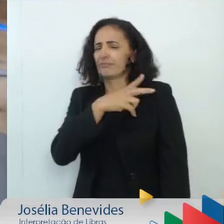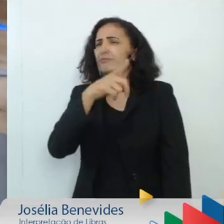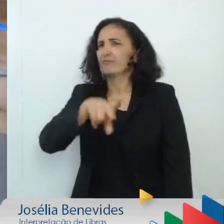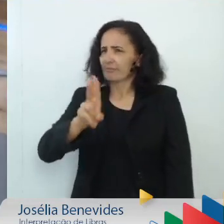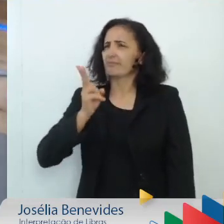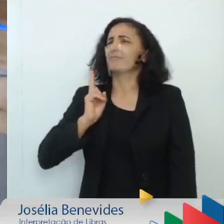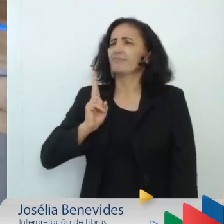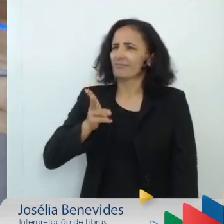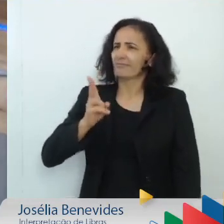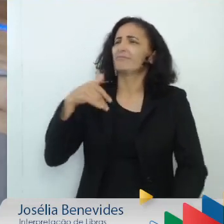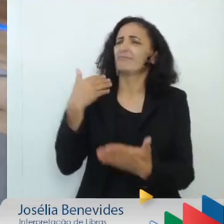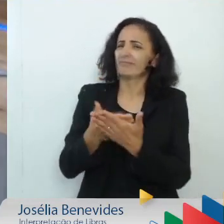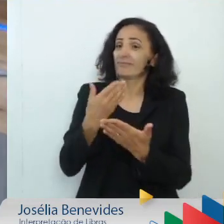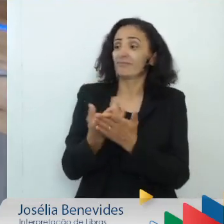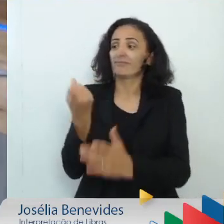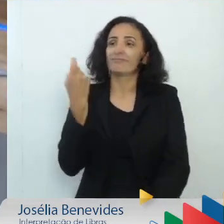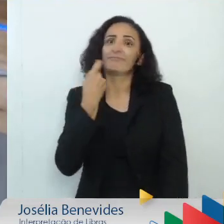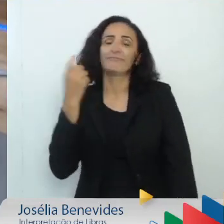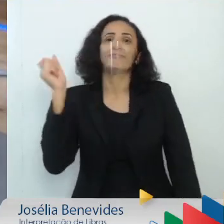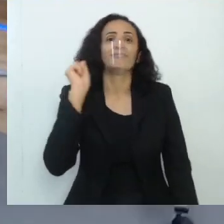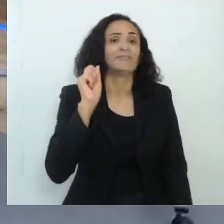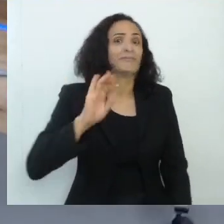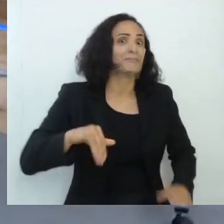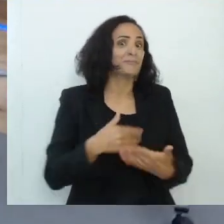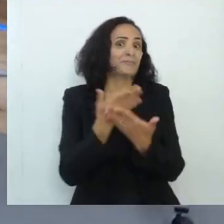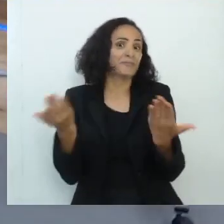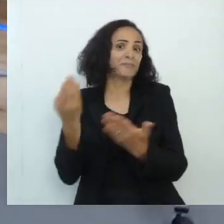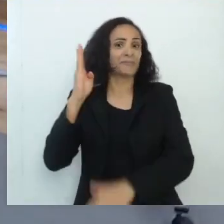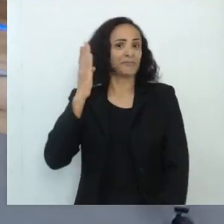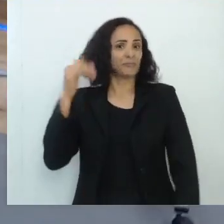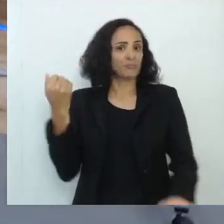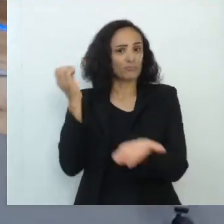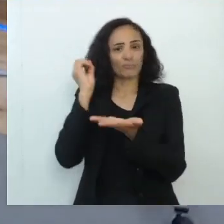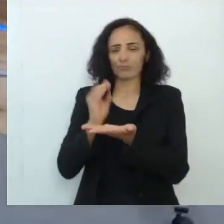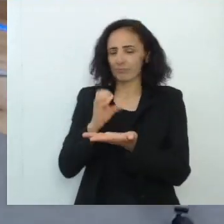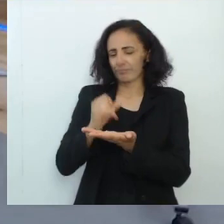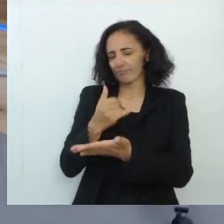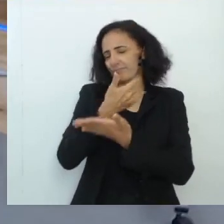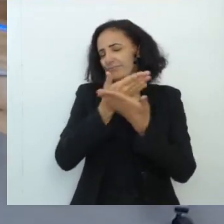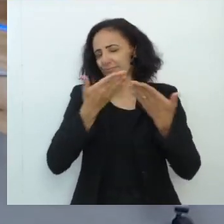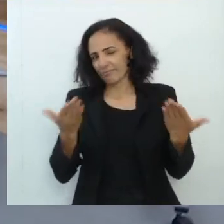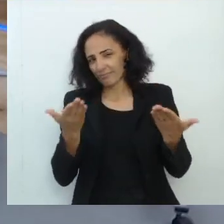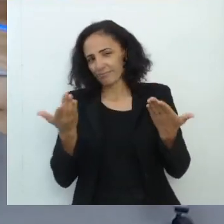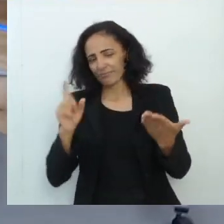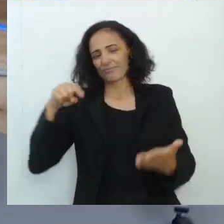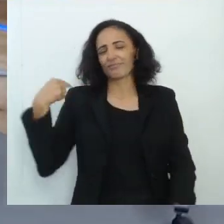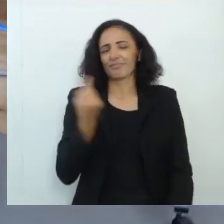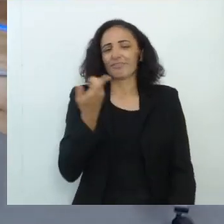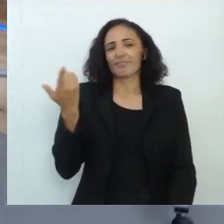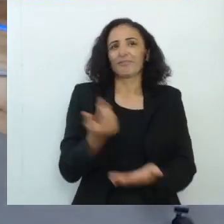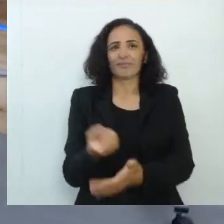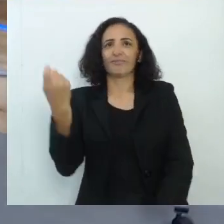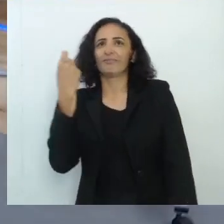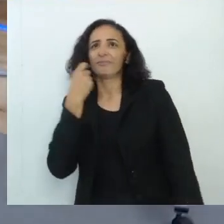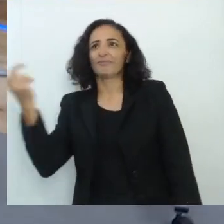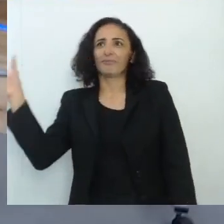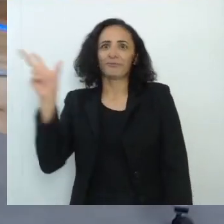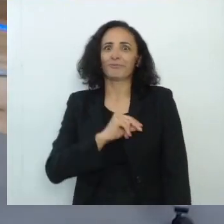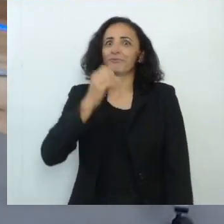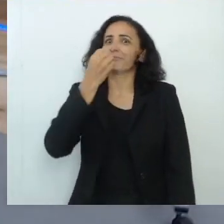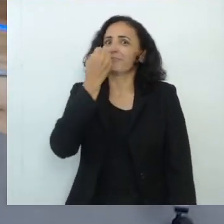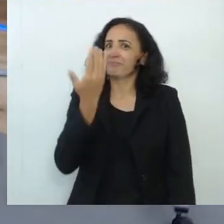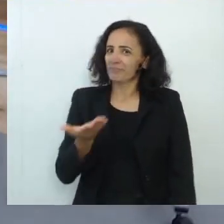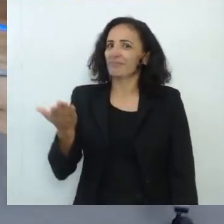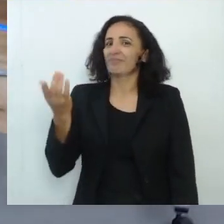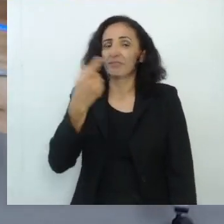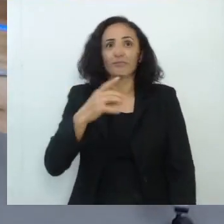de saber que dia de sexta-feira é dia de Biologia aqui no EducaPE, tá? E assim, pra gente fazer nosso sextou da Biologia, pra gente